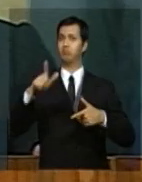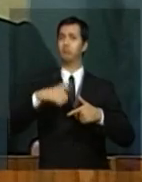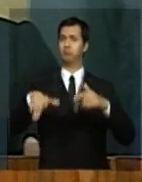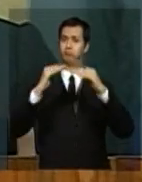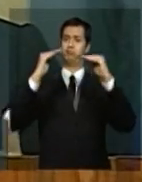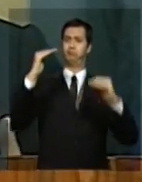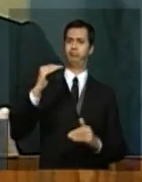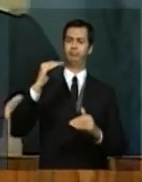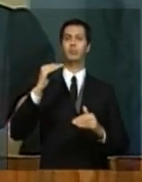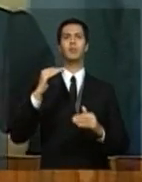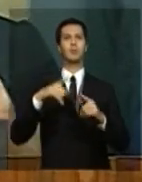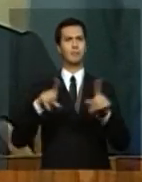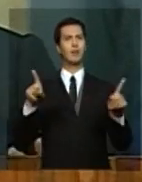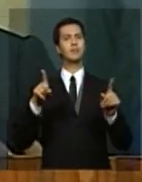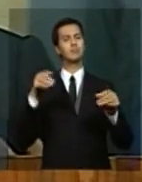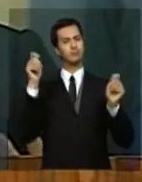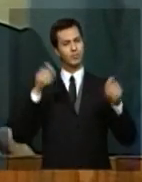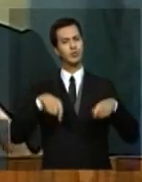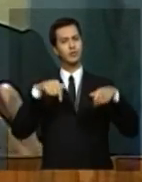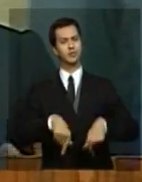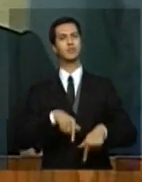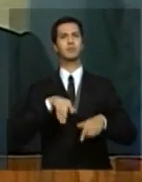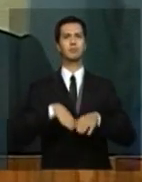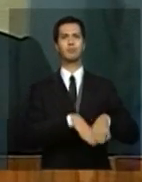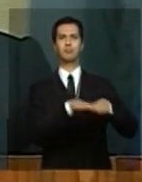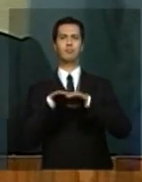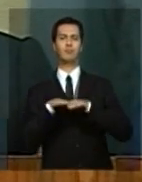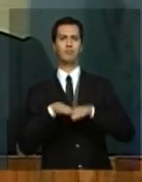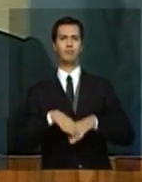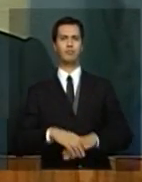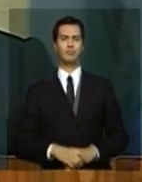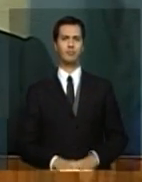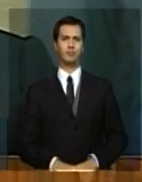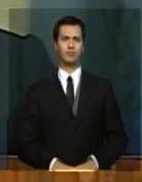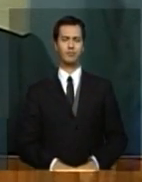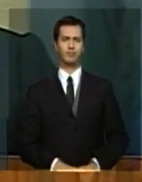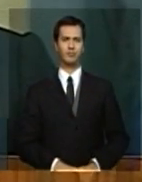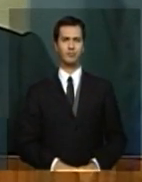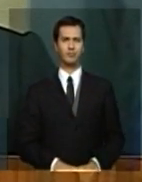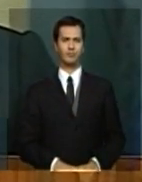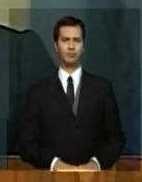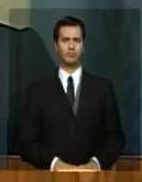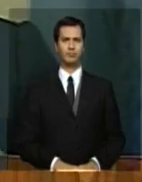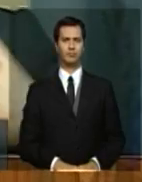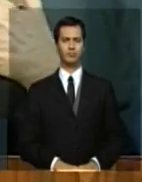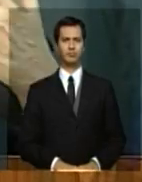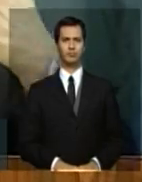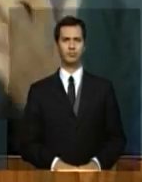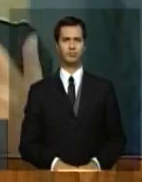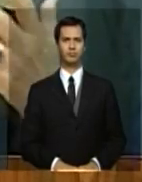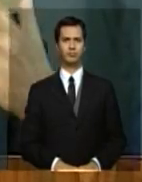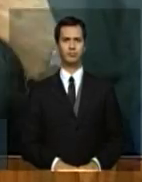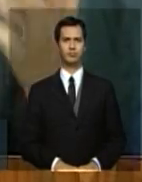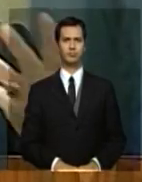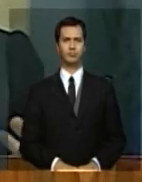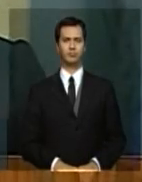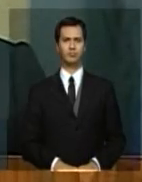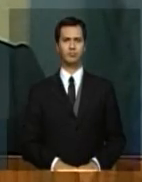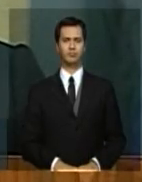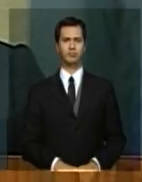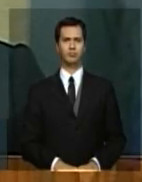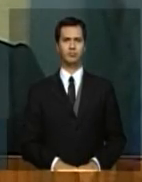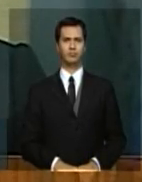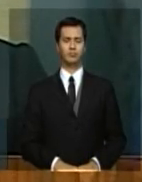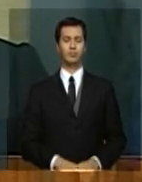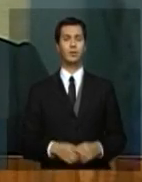mas eu não consigo dar um salto no me na construção do